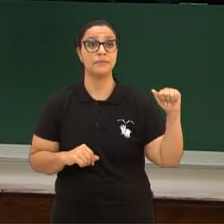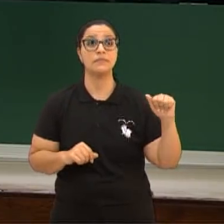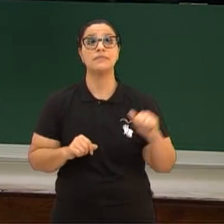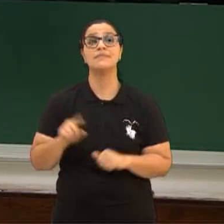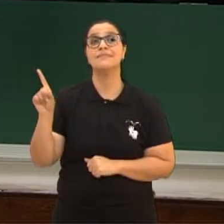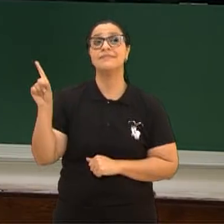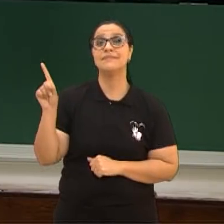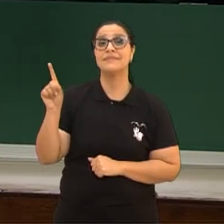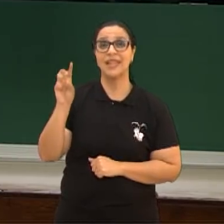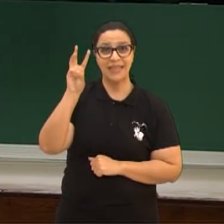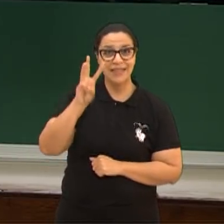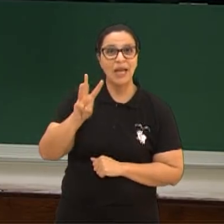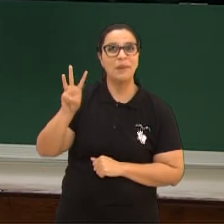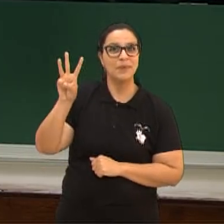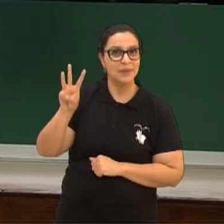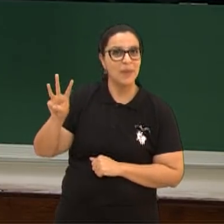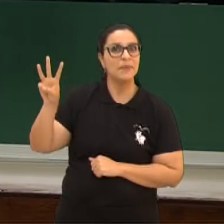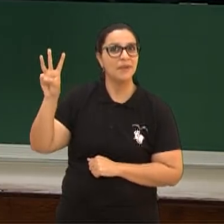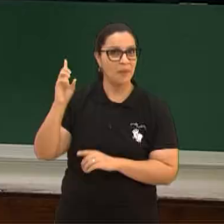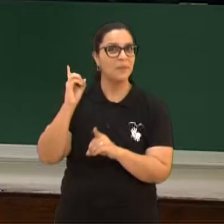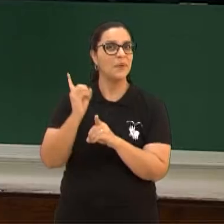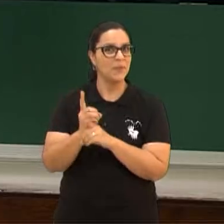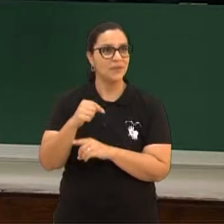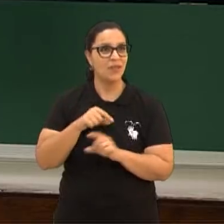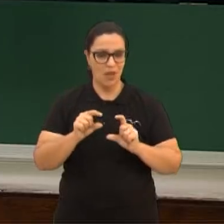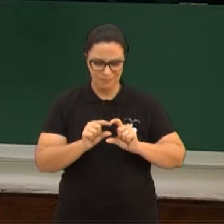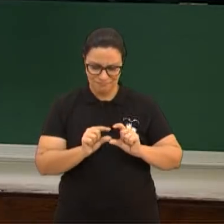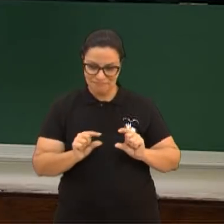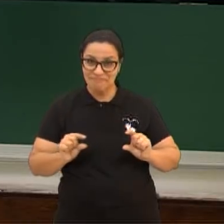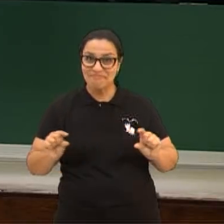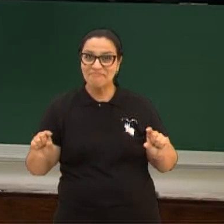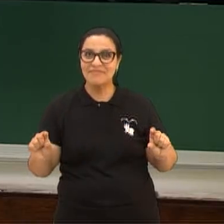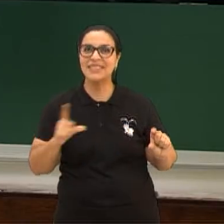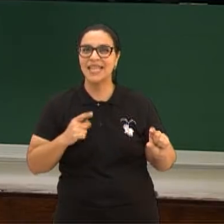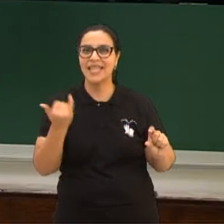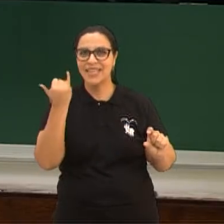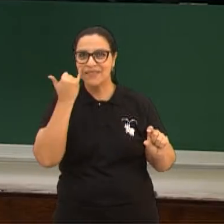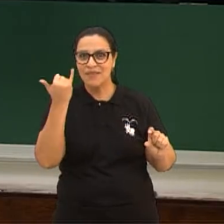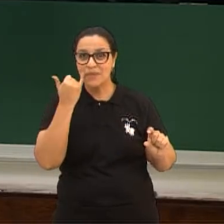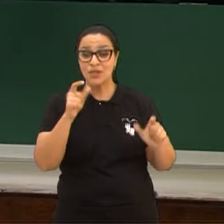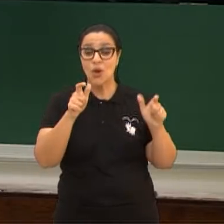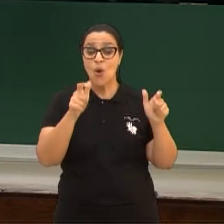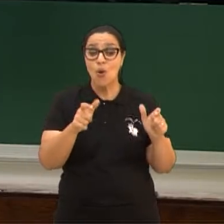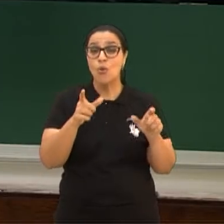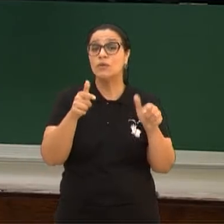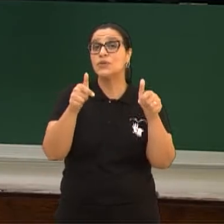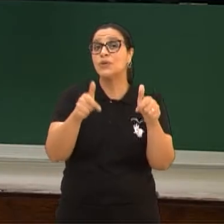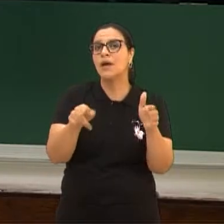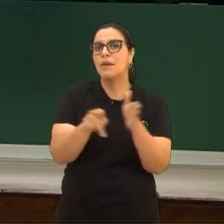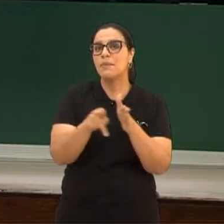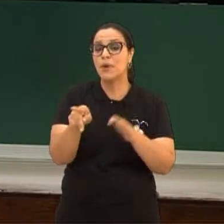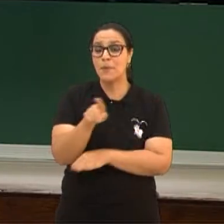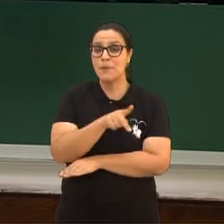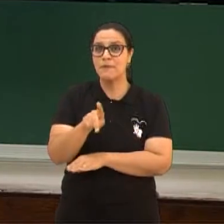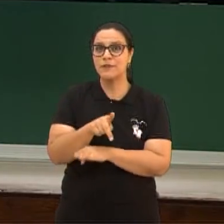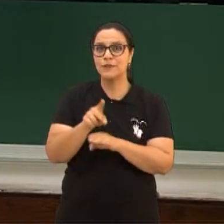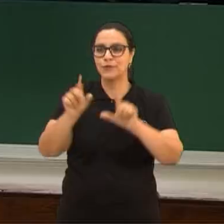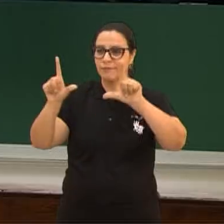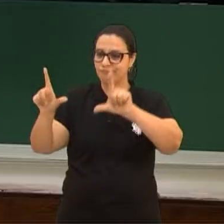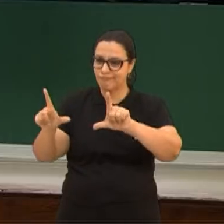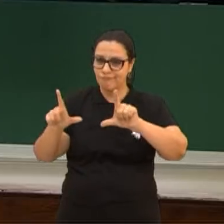It is a website. Aqui, nós tínhamos a informação de onde a teacher